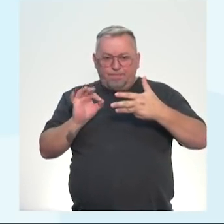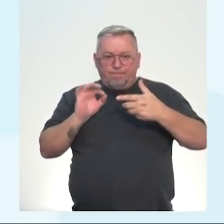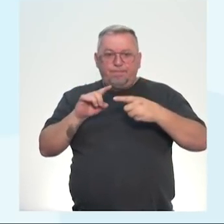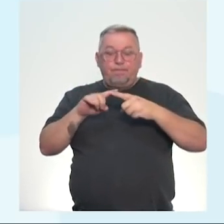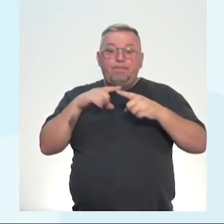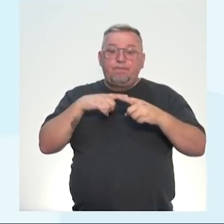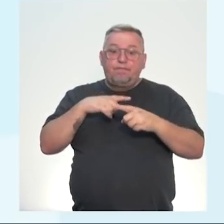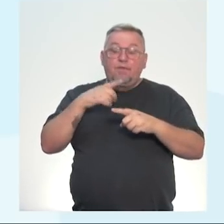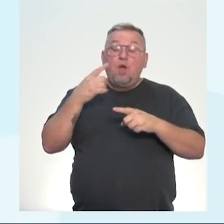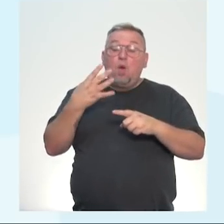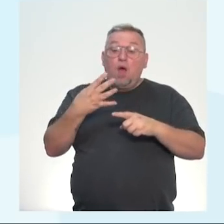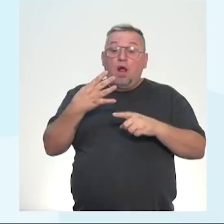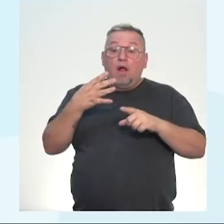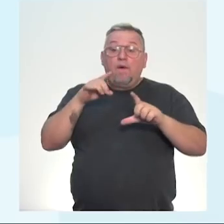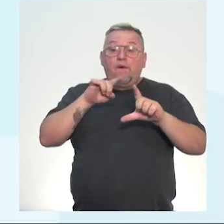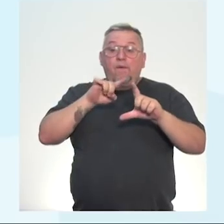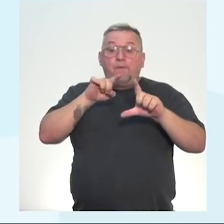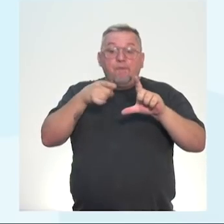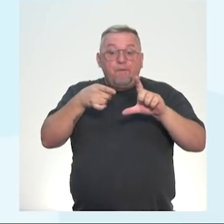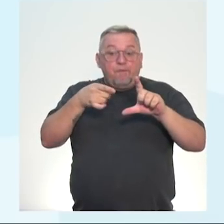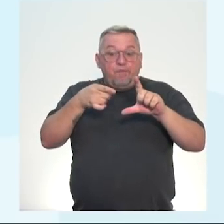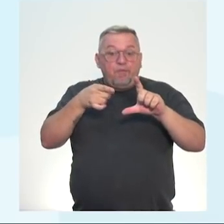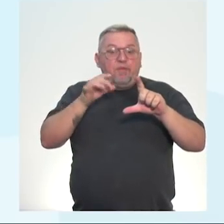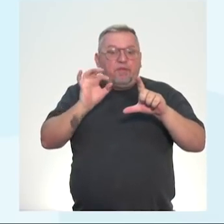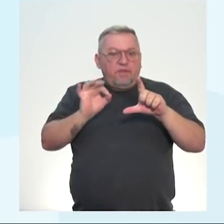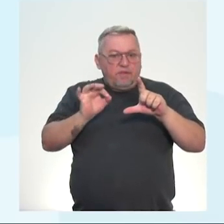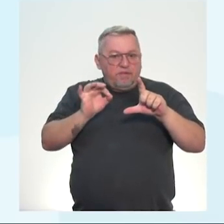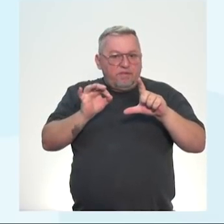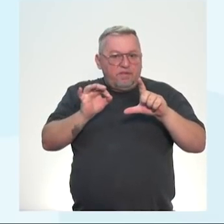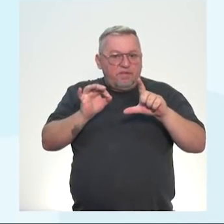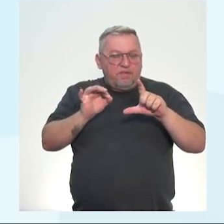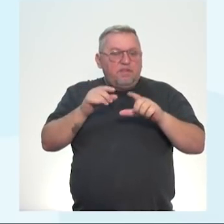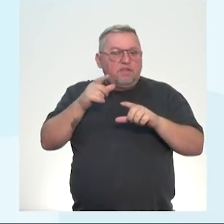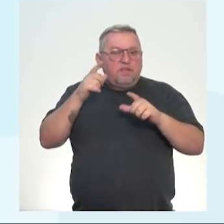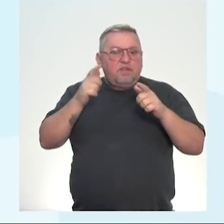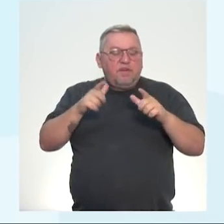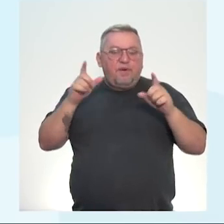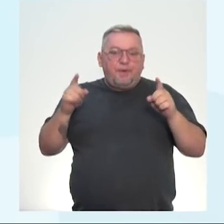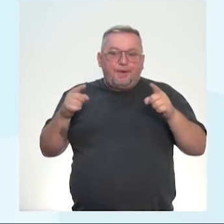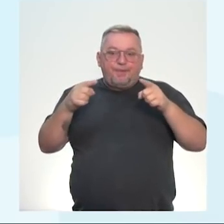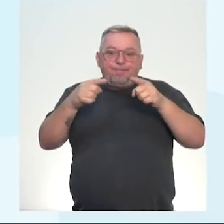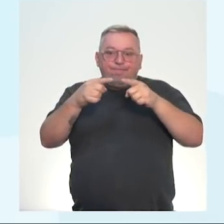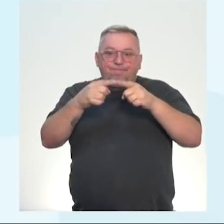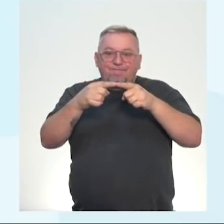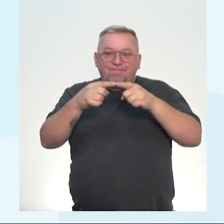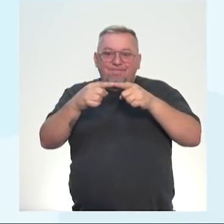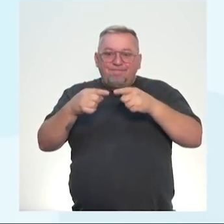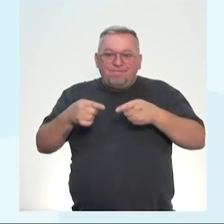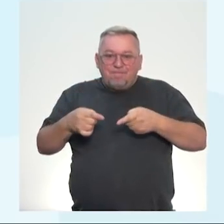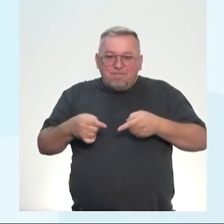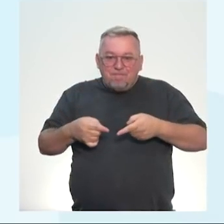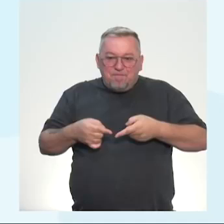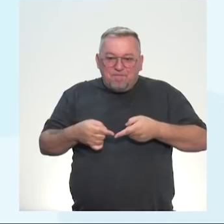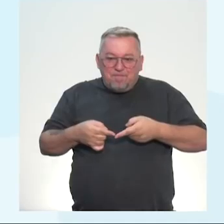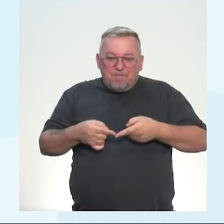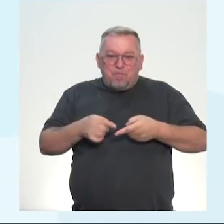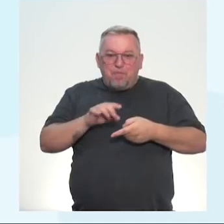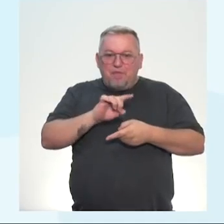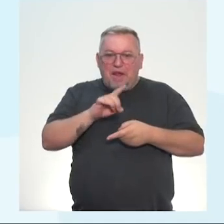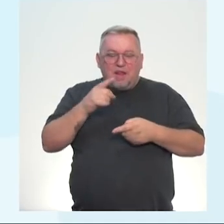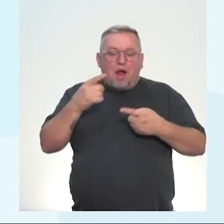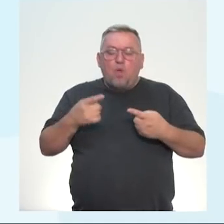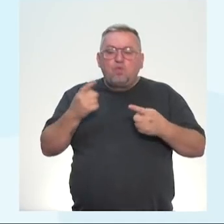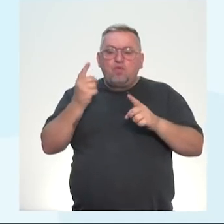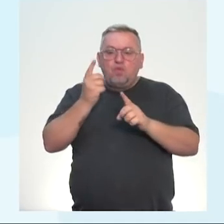tem 4 lados, ele tem 4 vértices. Então, Show. onde eles se encontram, né? O ponto de intersecção dessas retas, né?